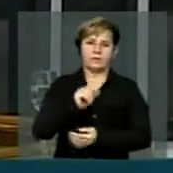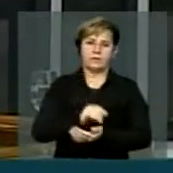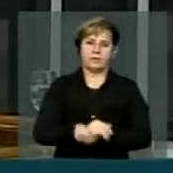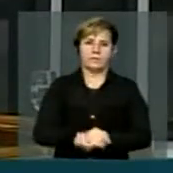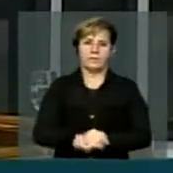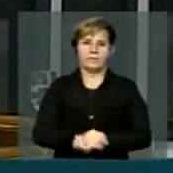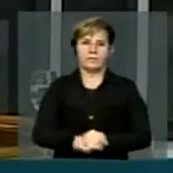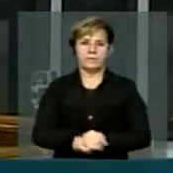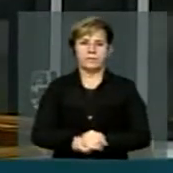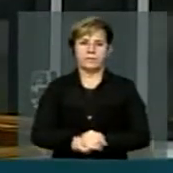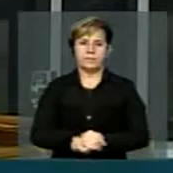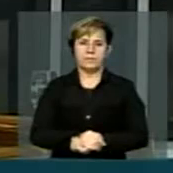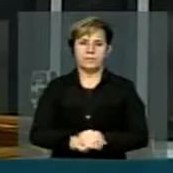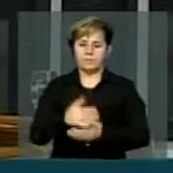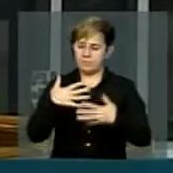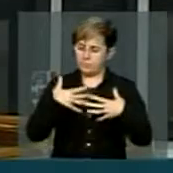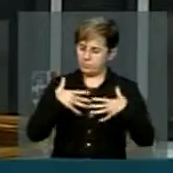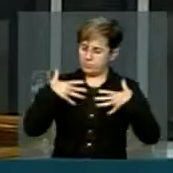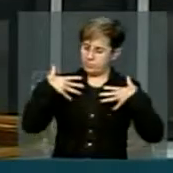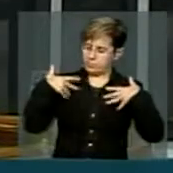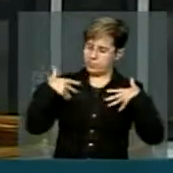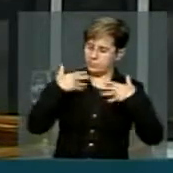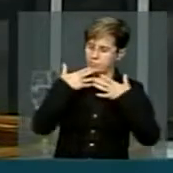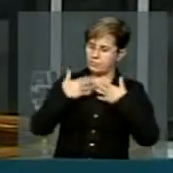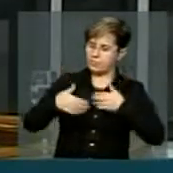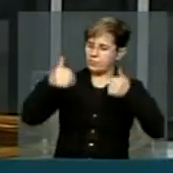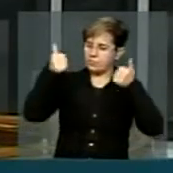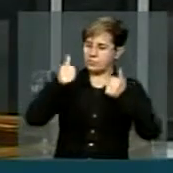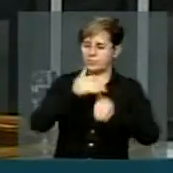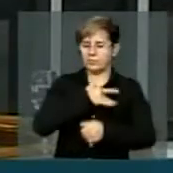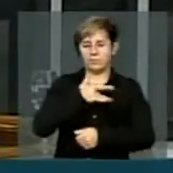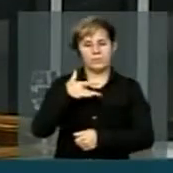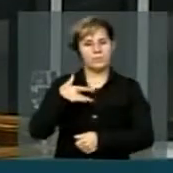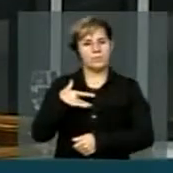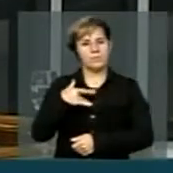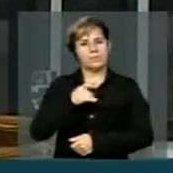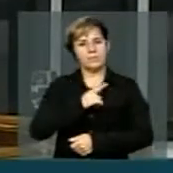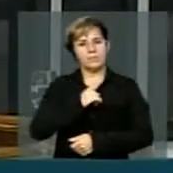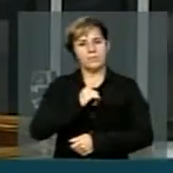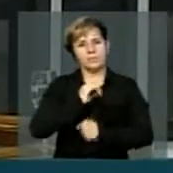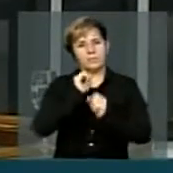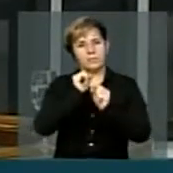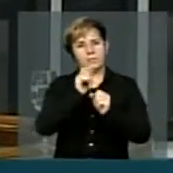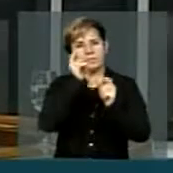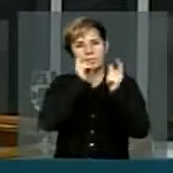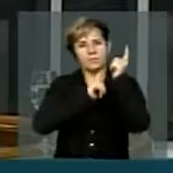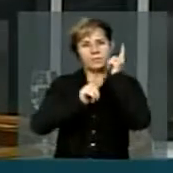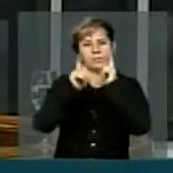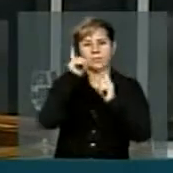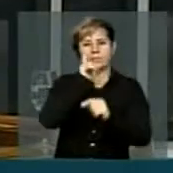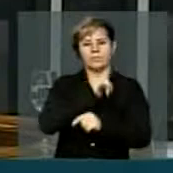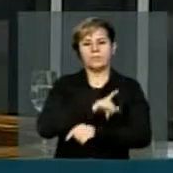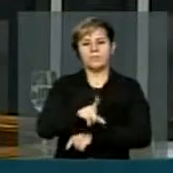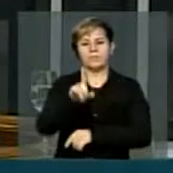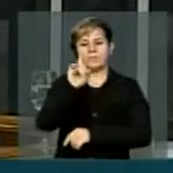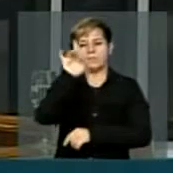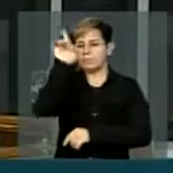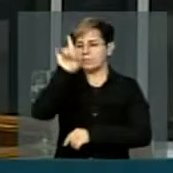aspas, o gozo do grau máximo de saúde que se possa obter é um dos